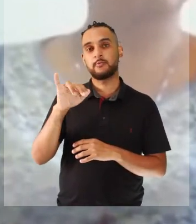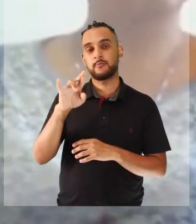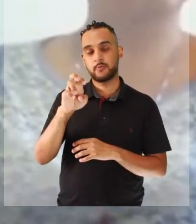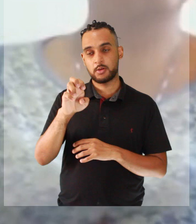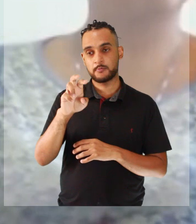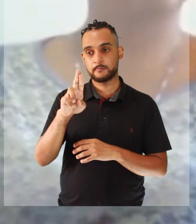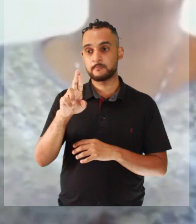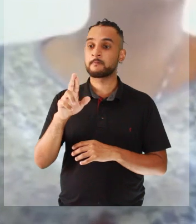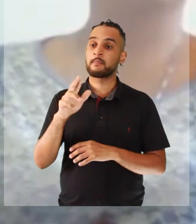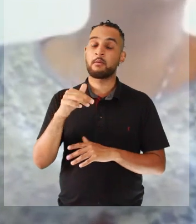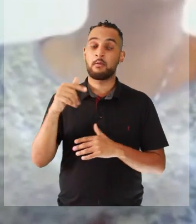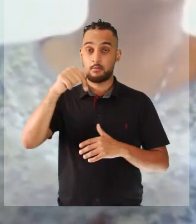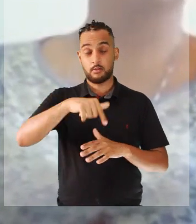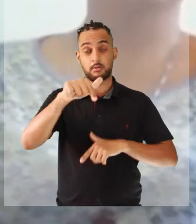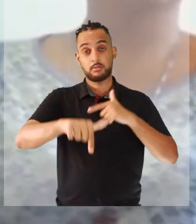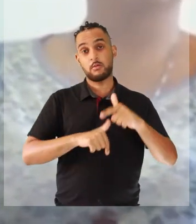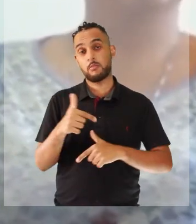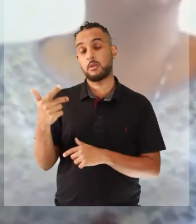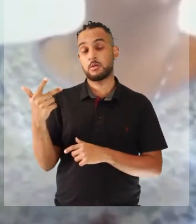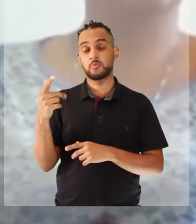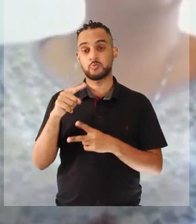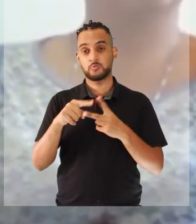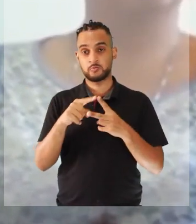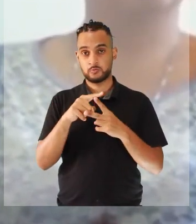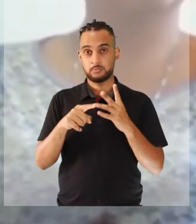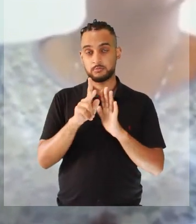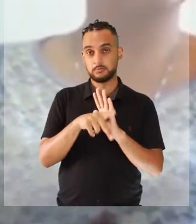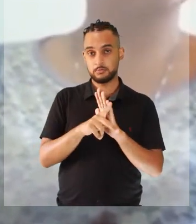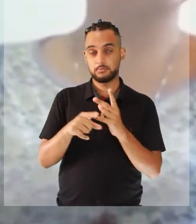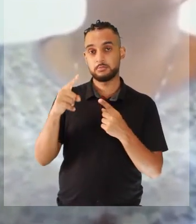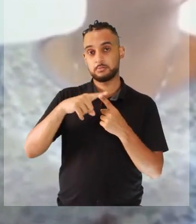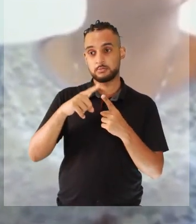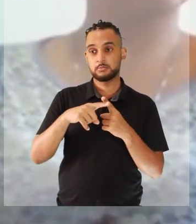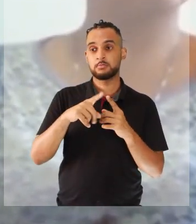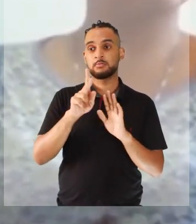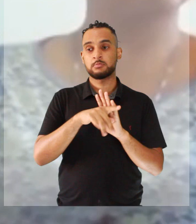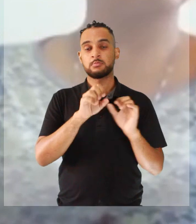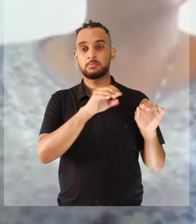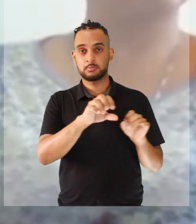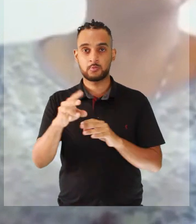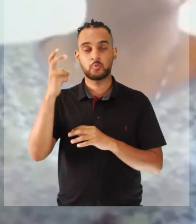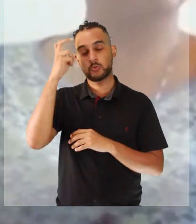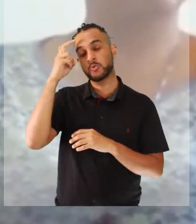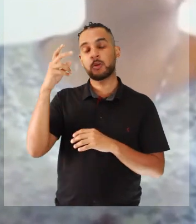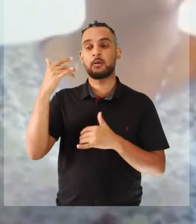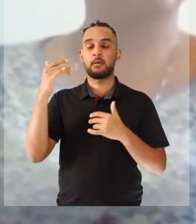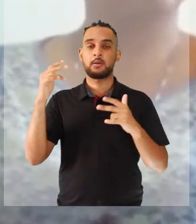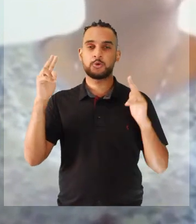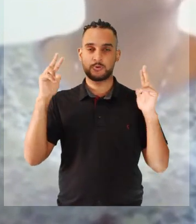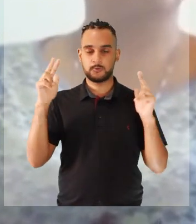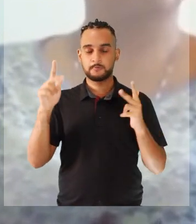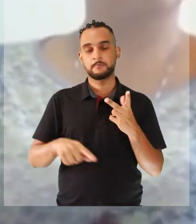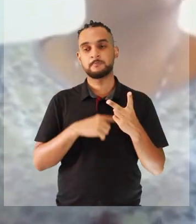E aqui nós trabalhamos com 2 projetos. Um que é o projeto de educação, cultura e